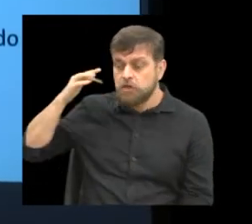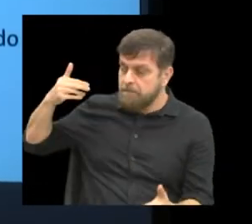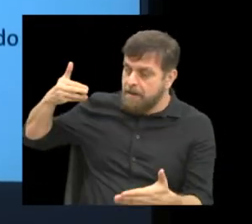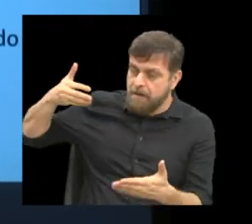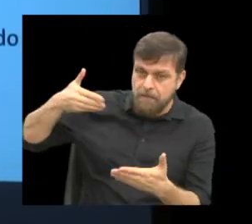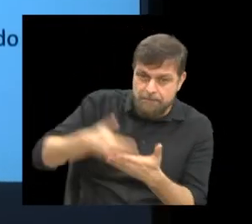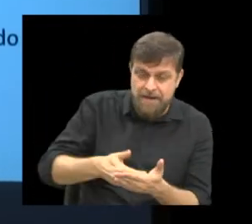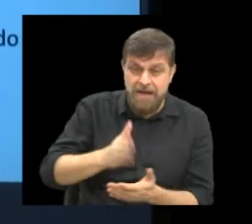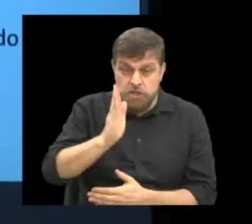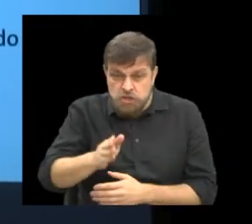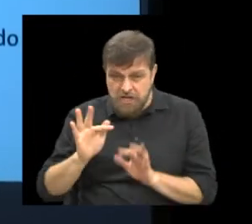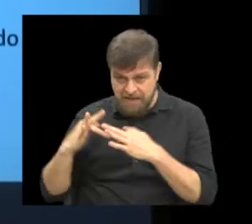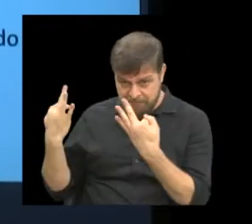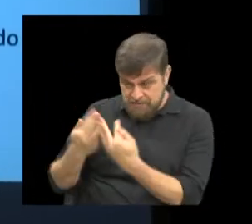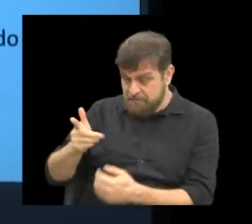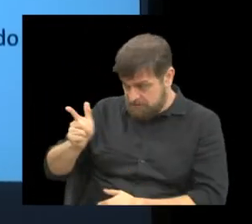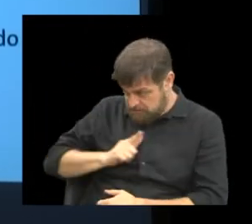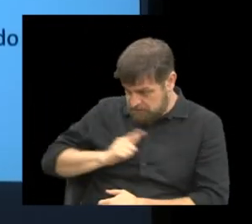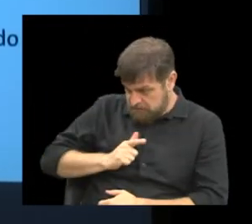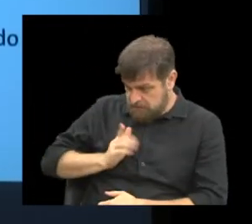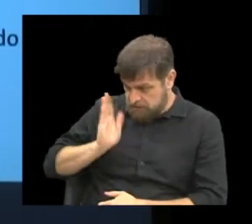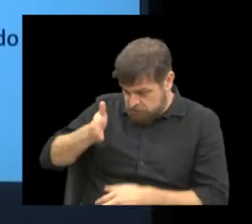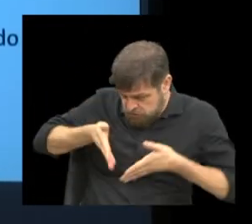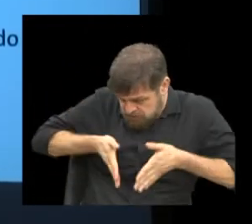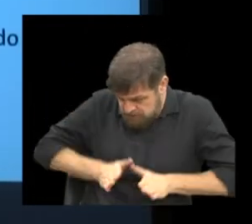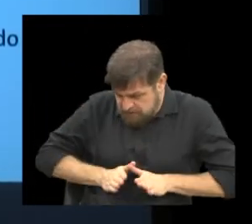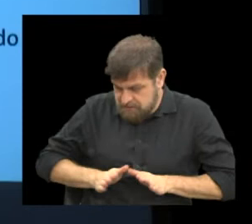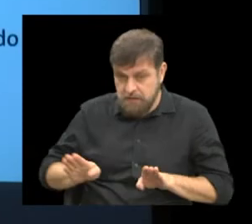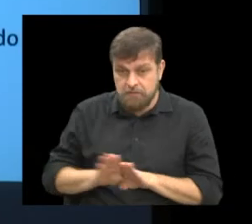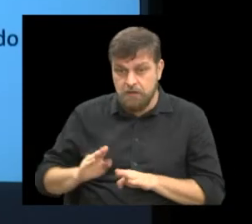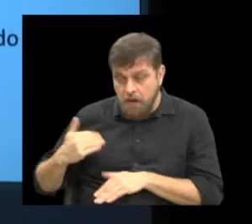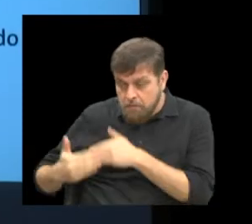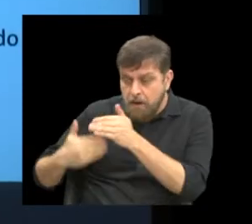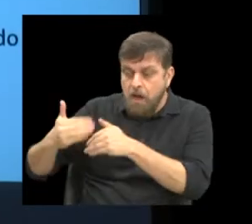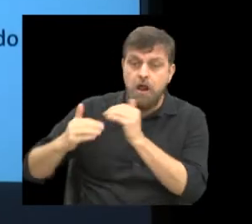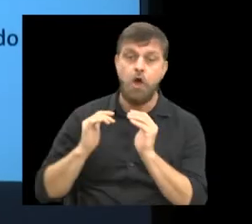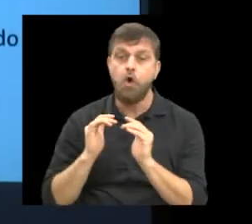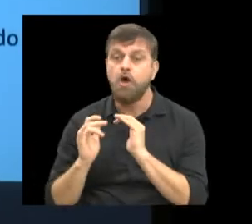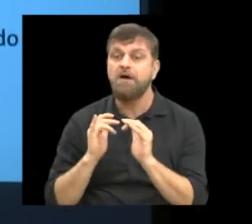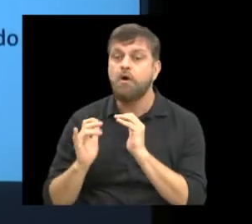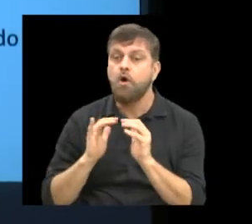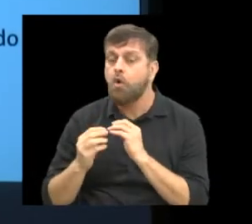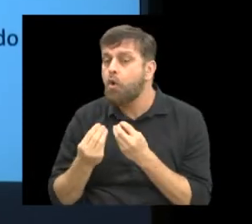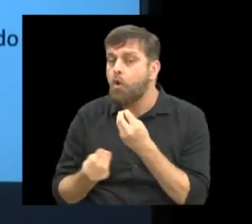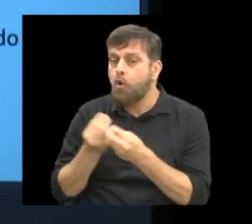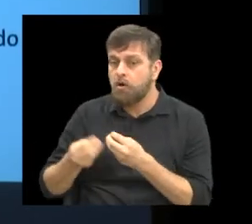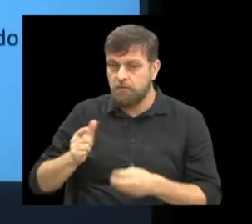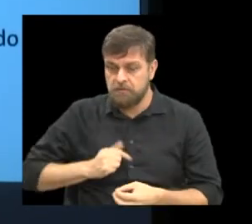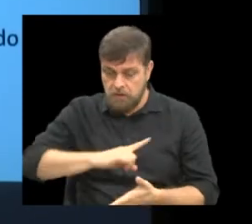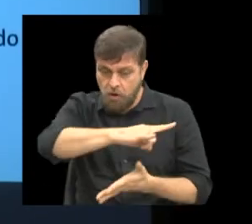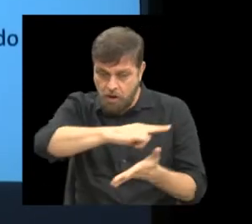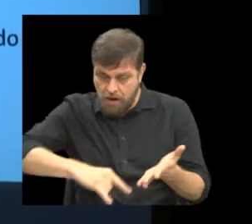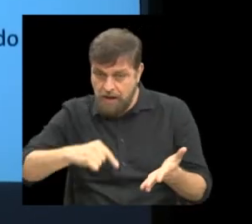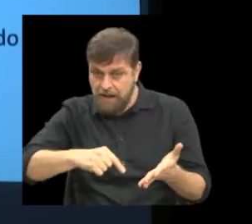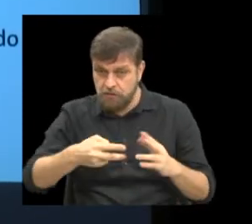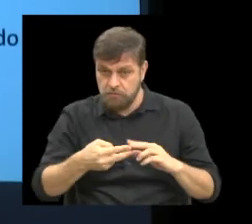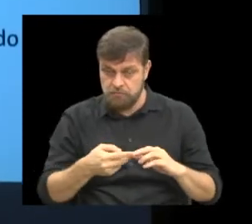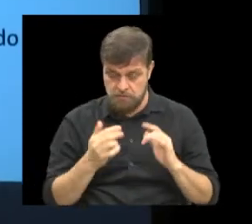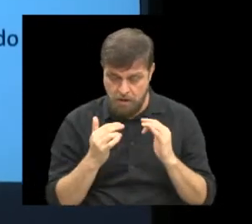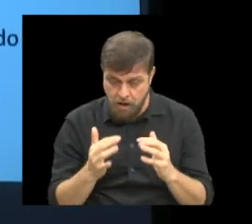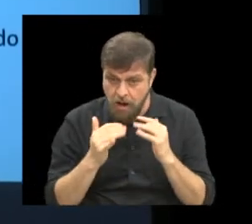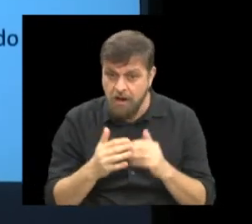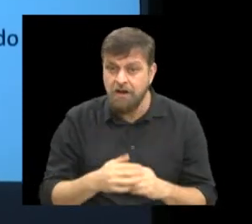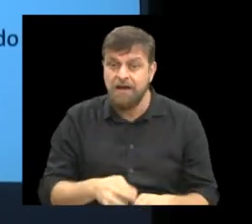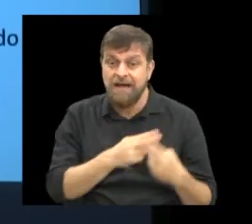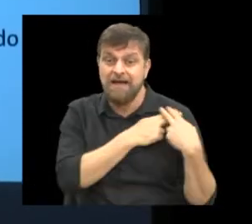Se já tem caso na família, se tem nascimentos, desenvolvimento neuropsicomotor. O laudo de uma pessoa com autismo é dado